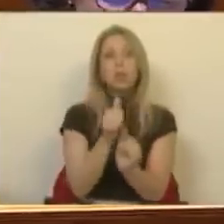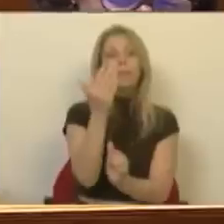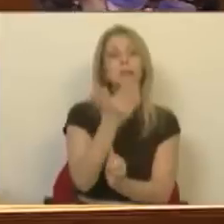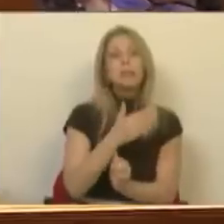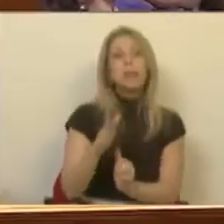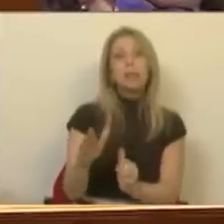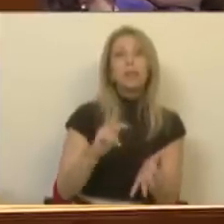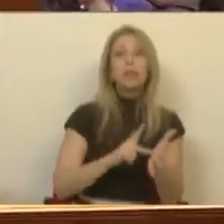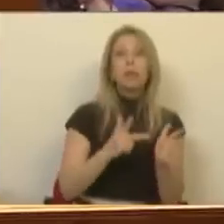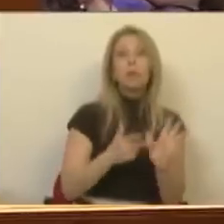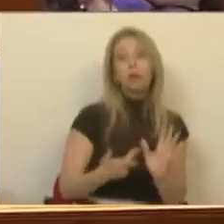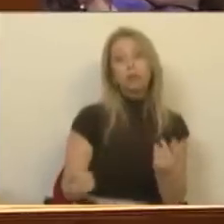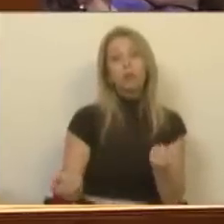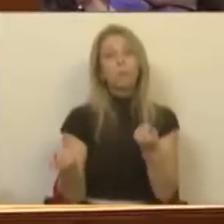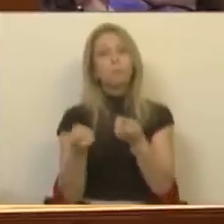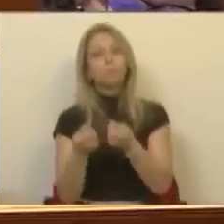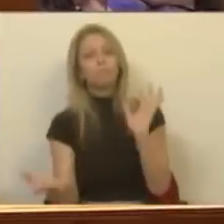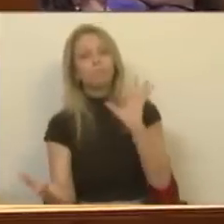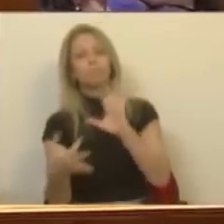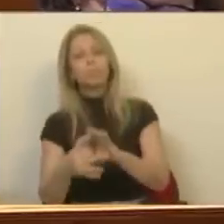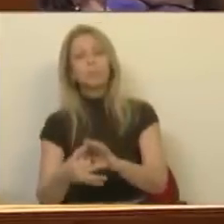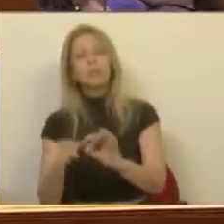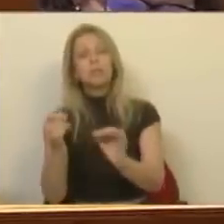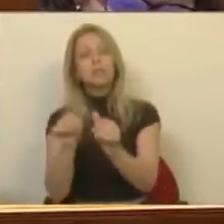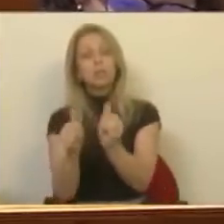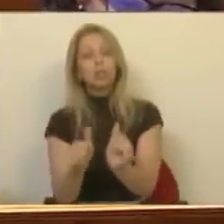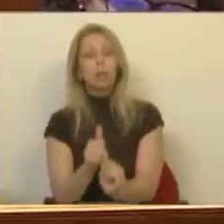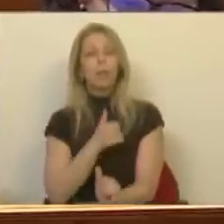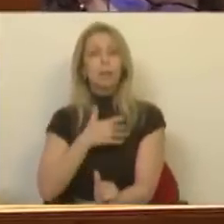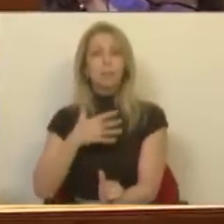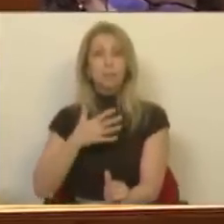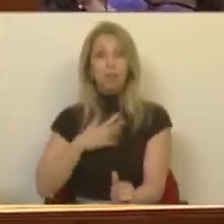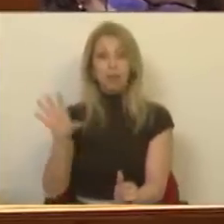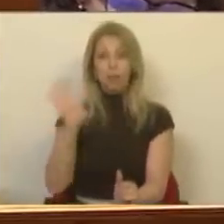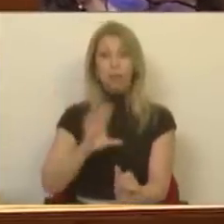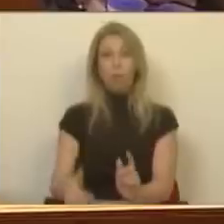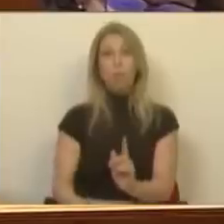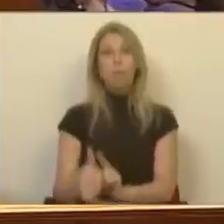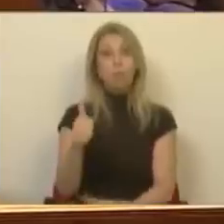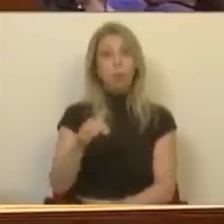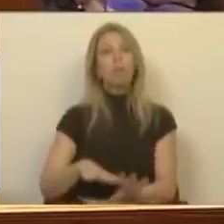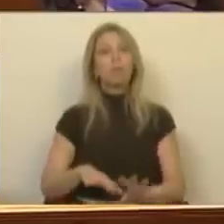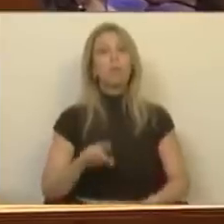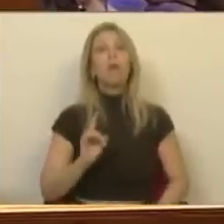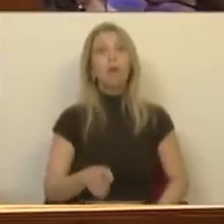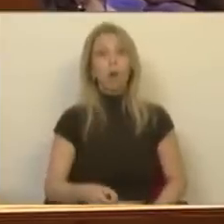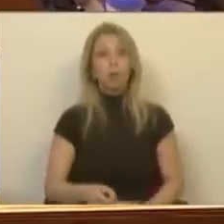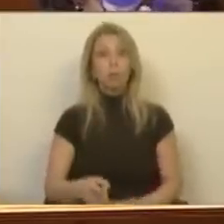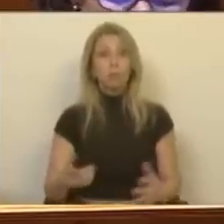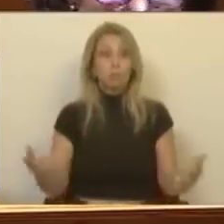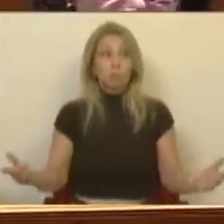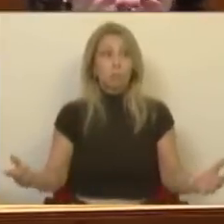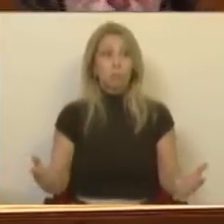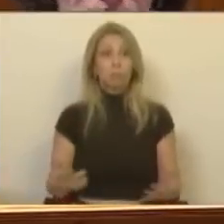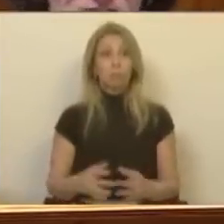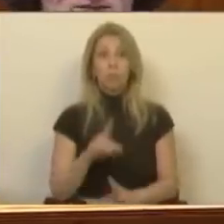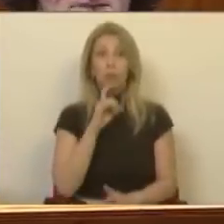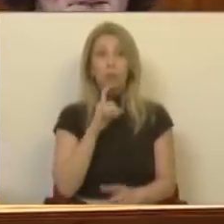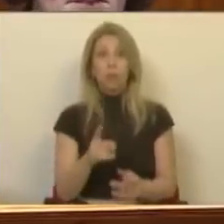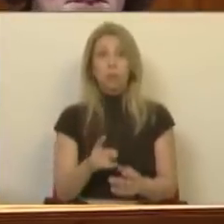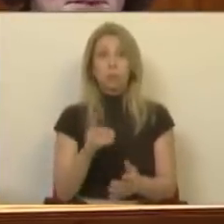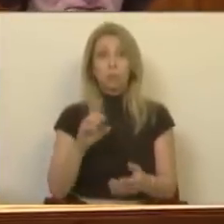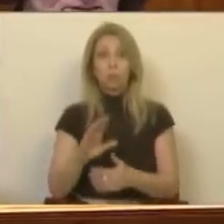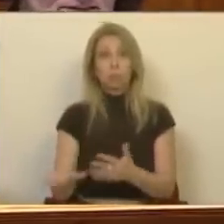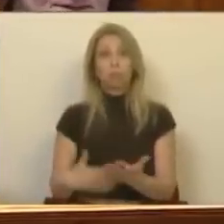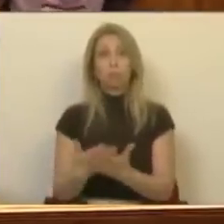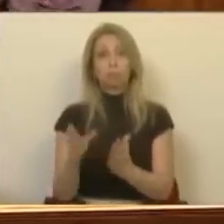do sistema Empresarial e a melhor forma que tivemos de fazer foi lançar um aviso onde obrigarmos mesmo a que viessem consórcio e